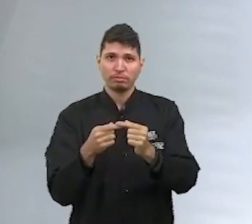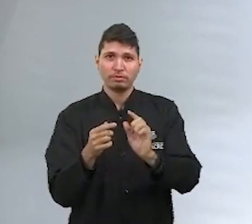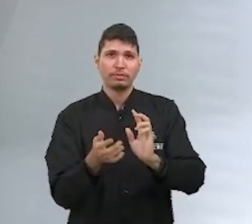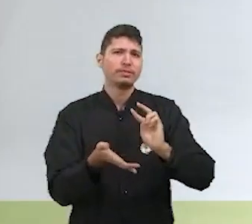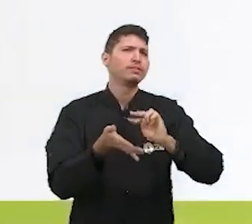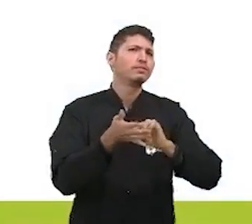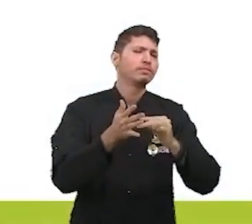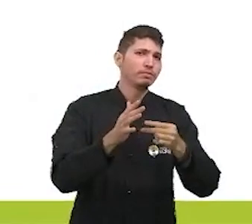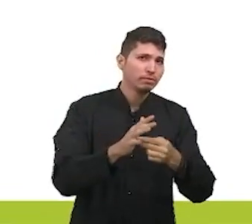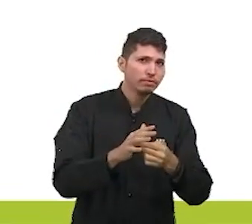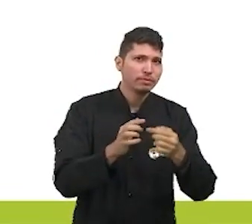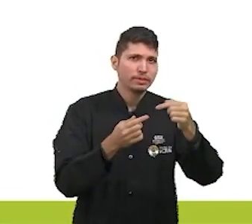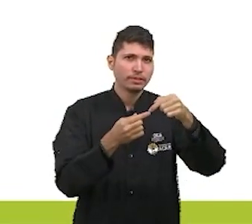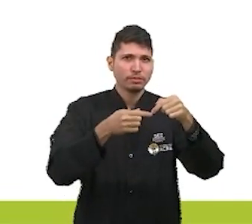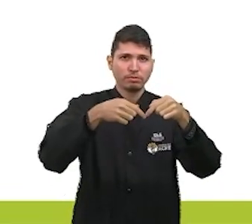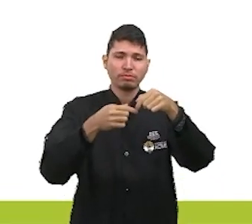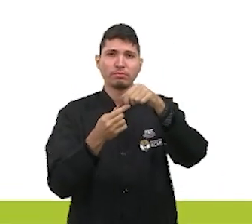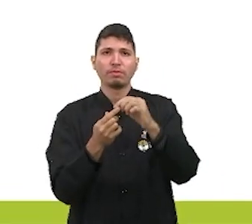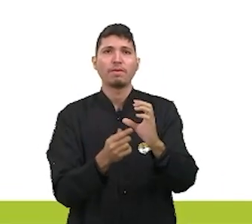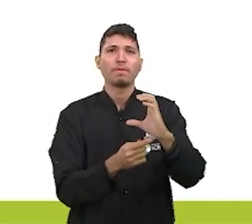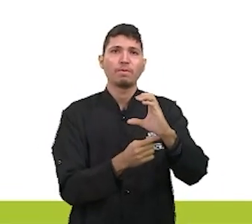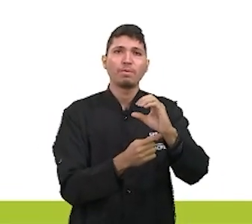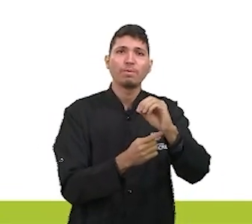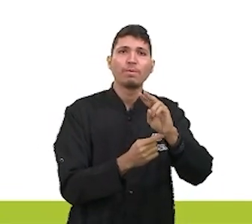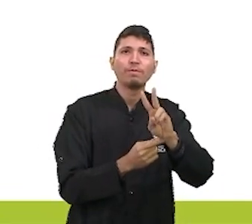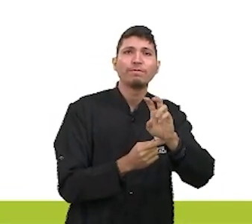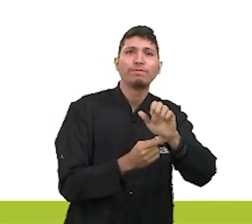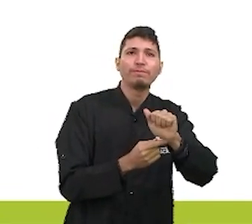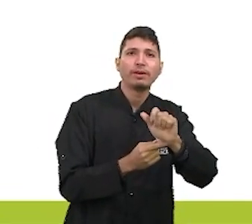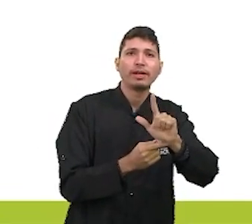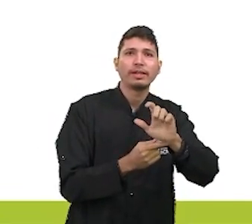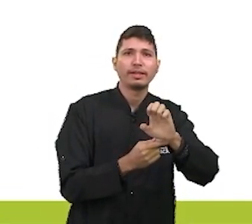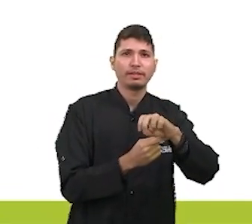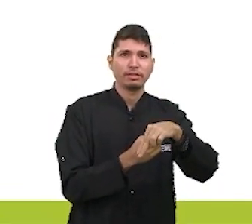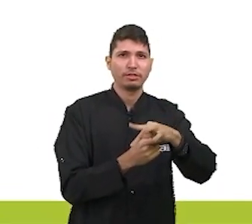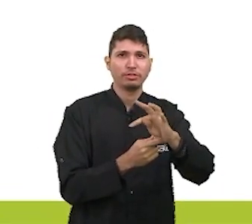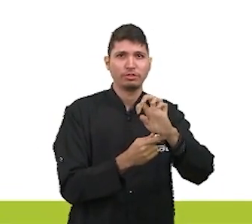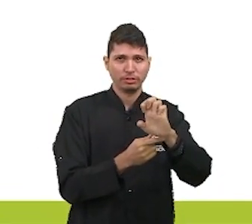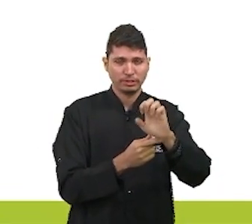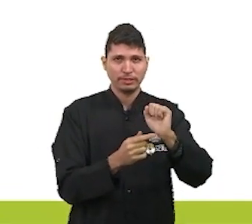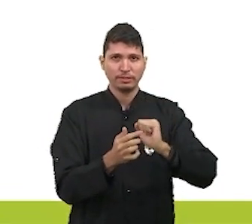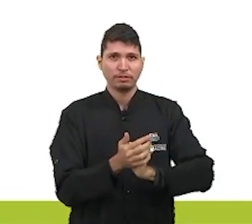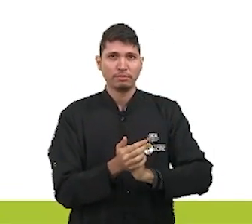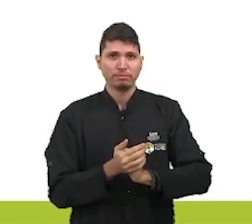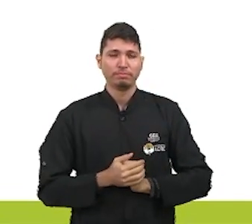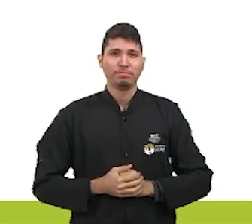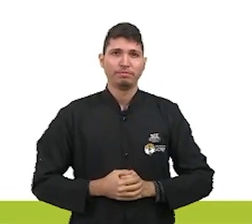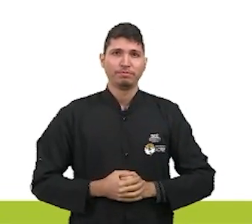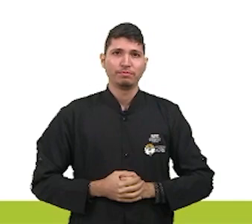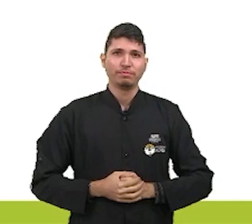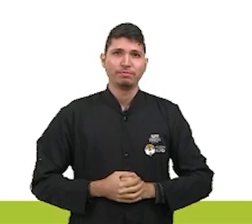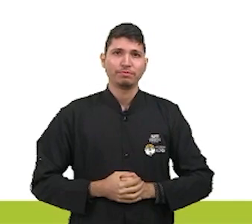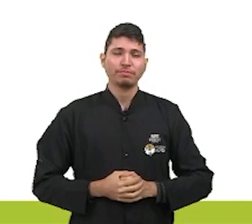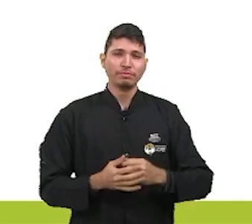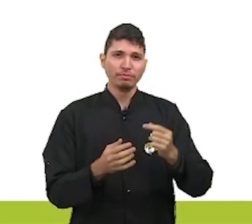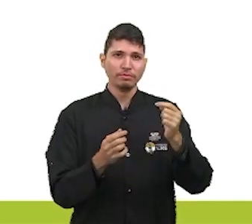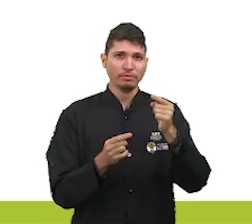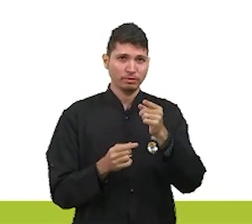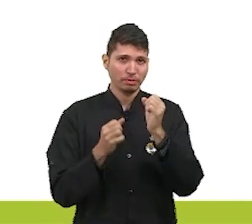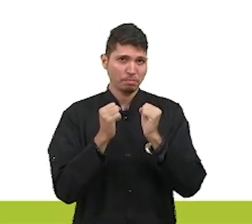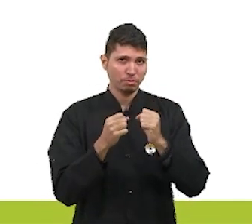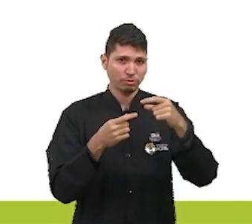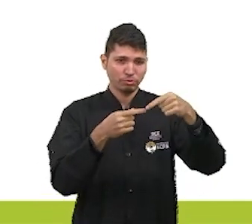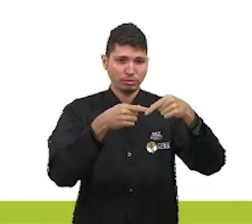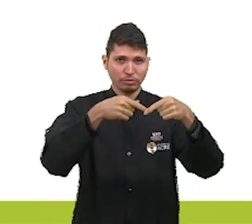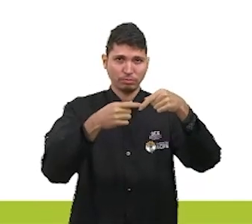a ligação covalente. Por exemplo, eu poderia muito bem analisar aqui a ligação que acontece